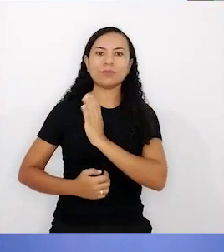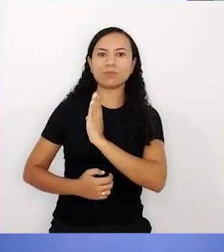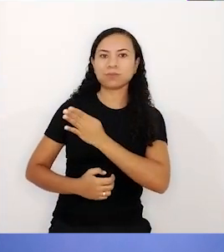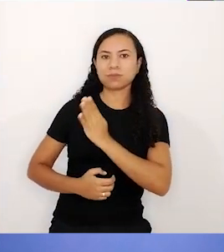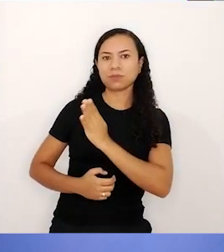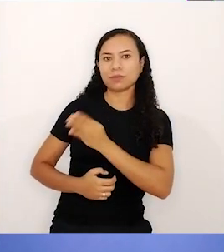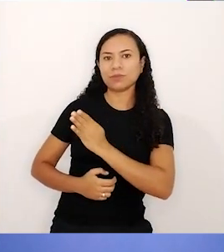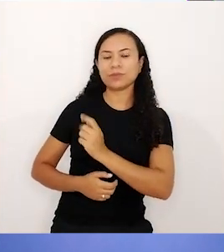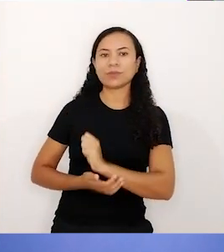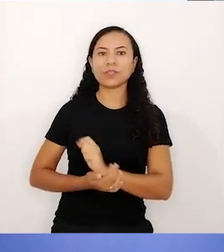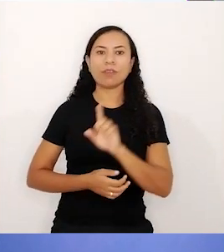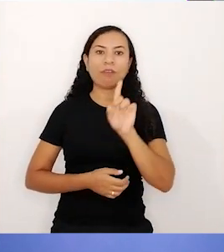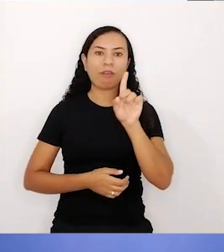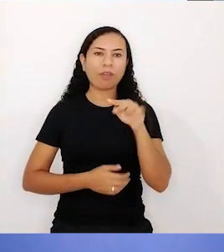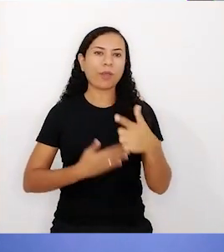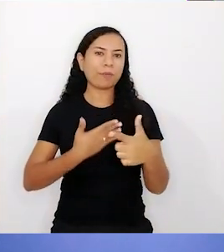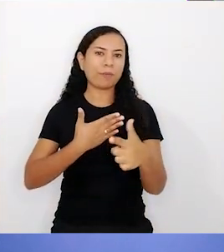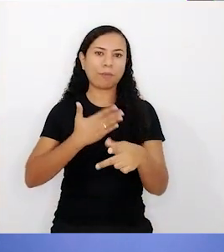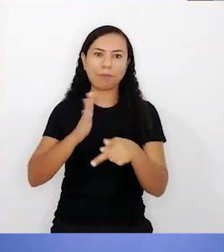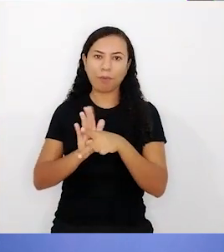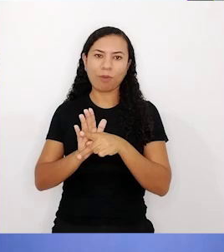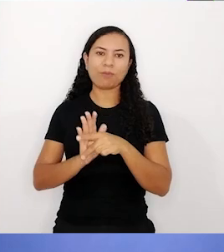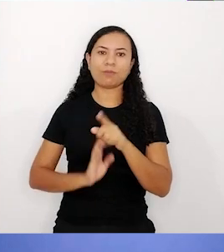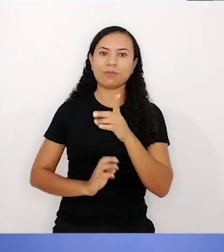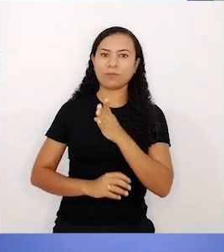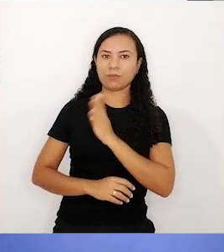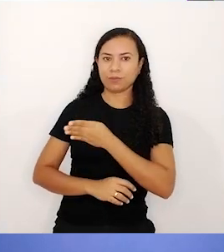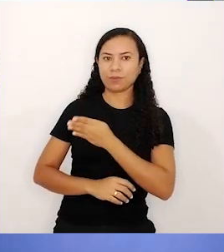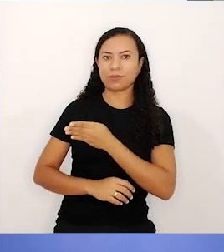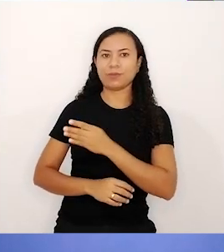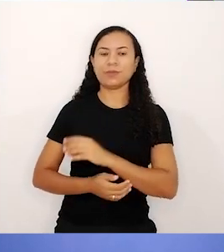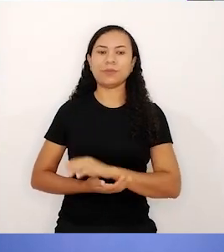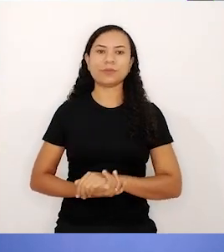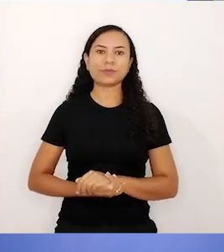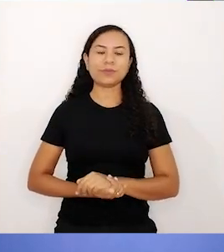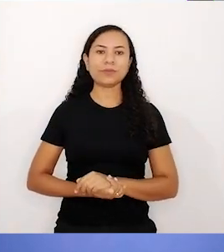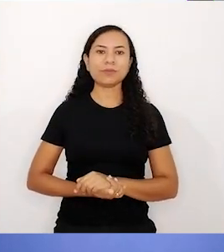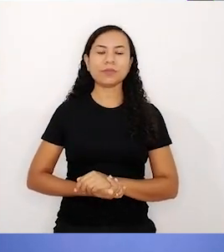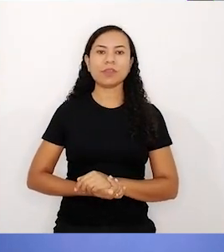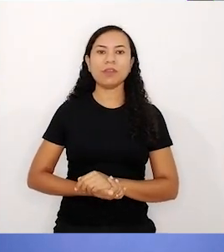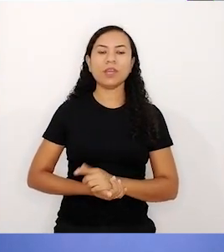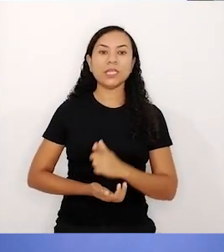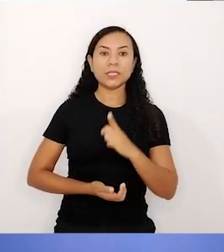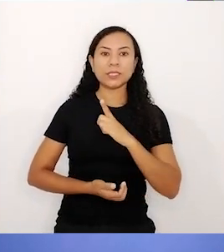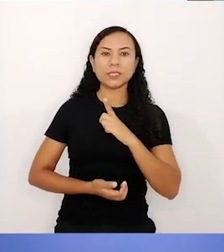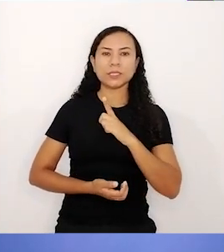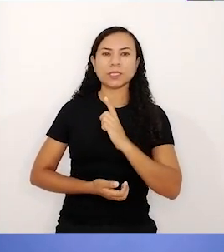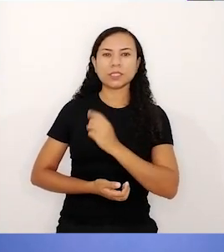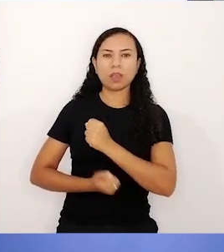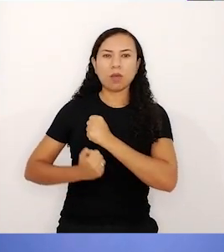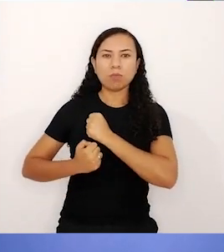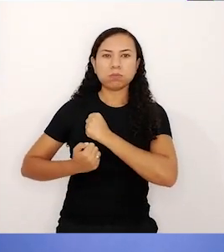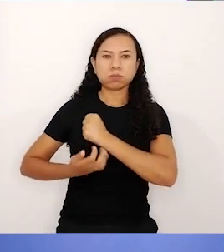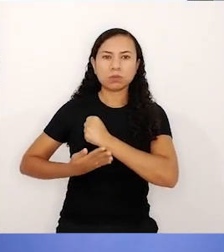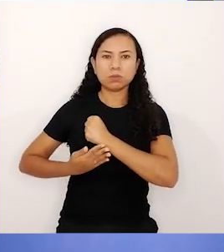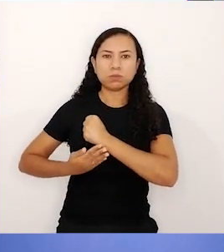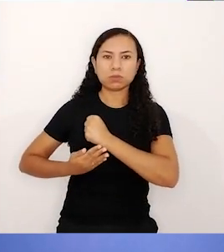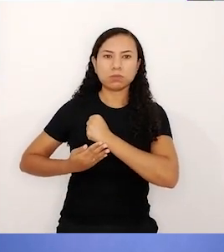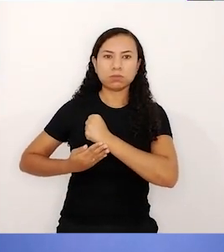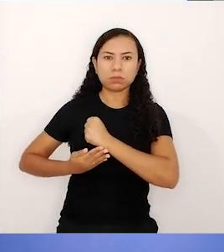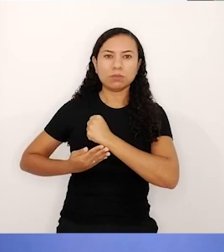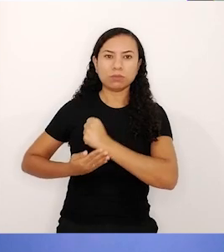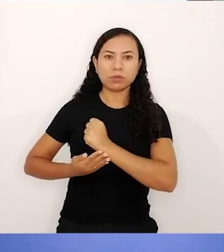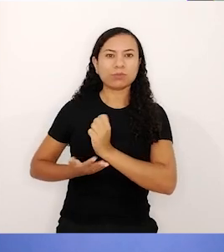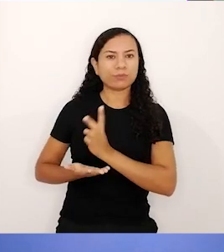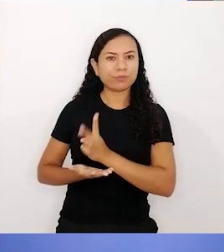são exclusivos desse órgão. Eles têm um batimento rítmico,